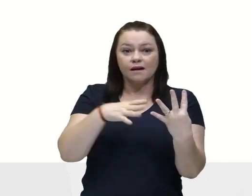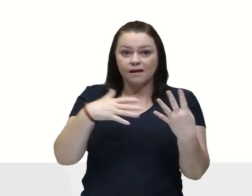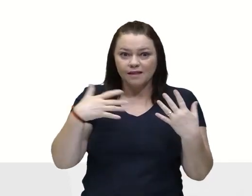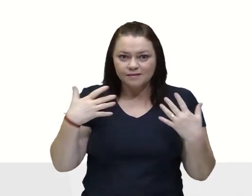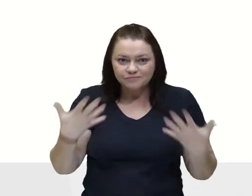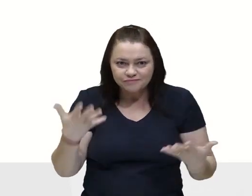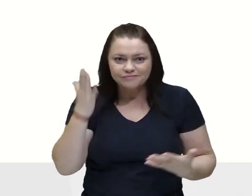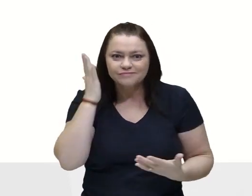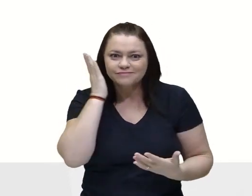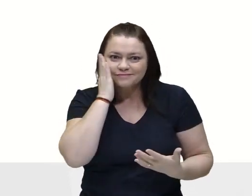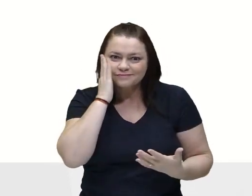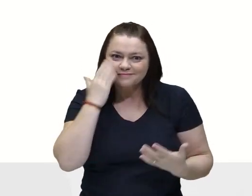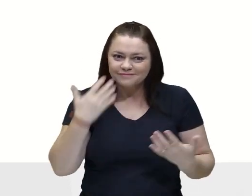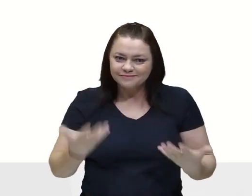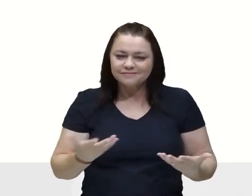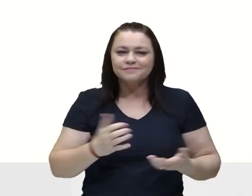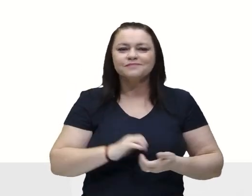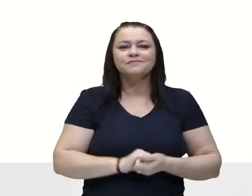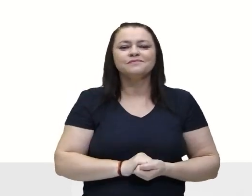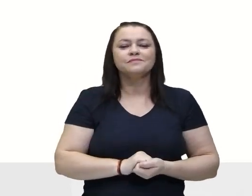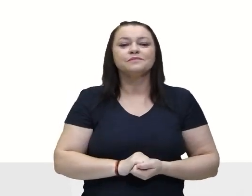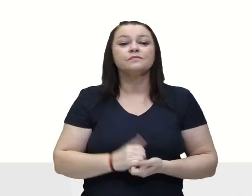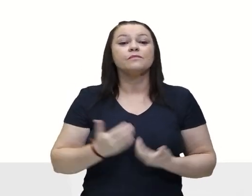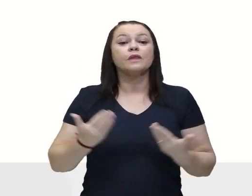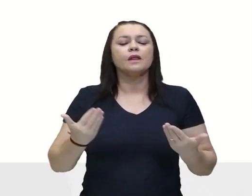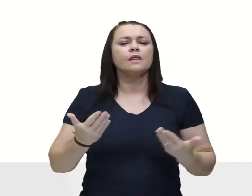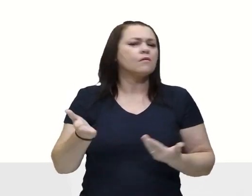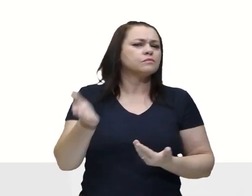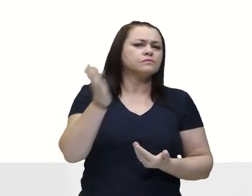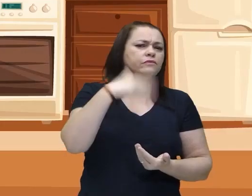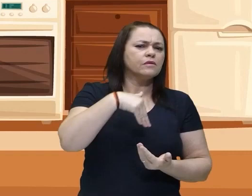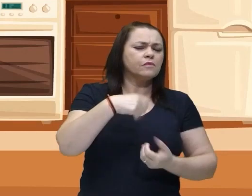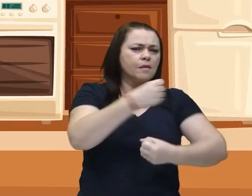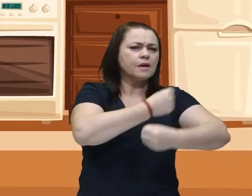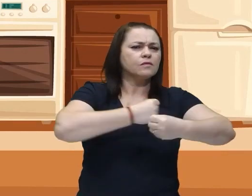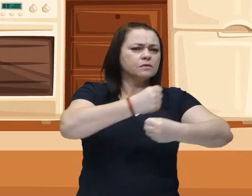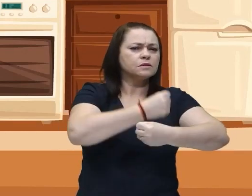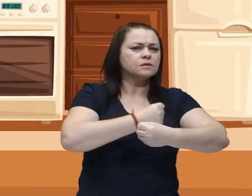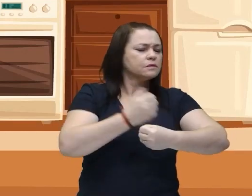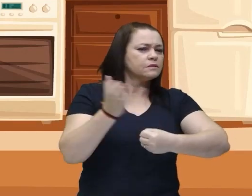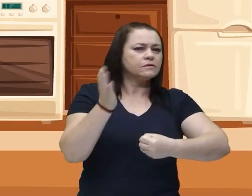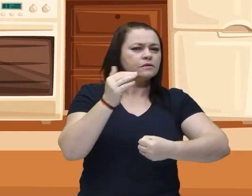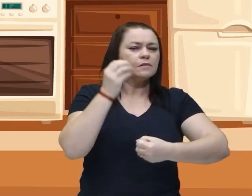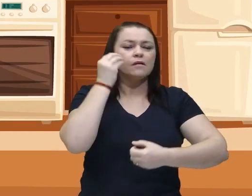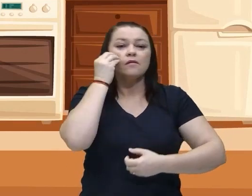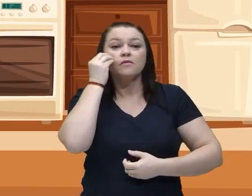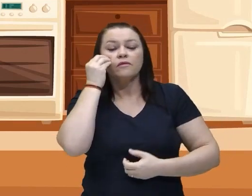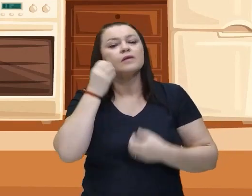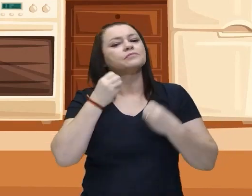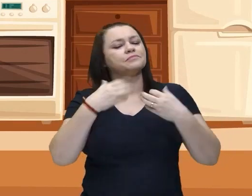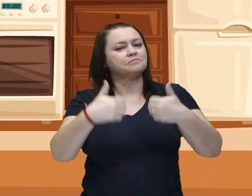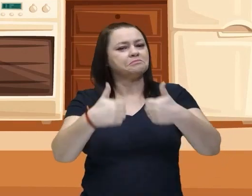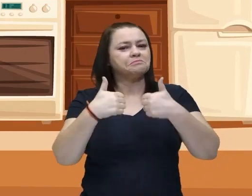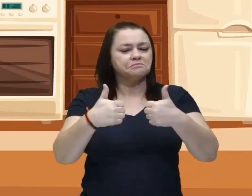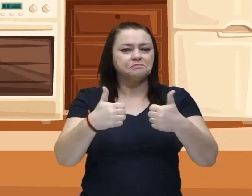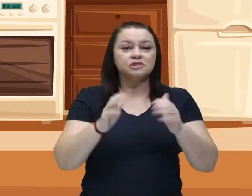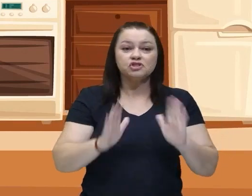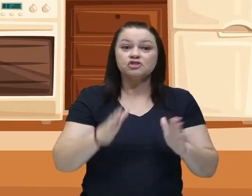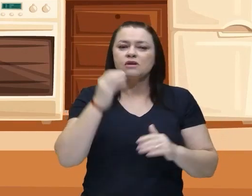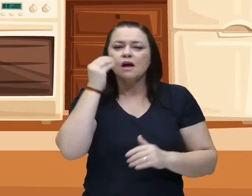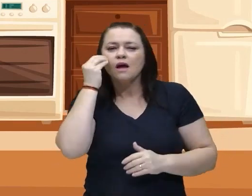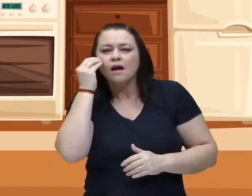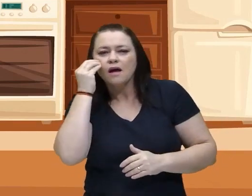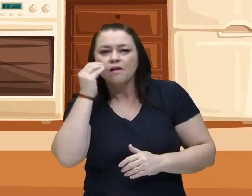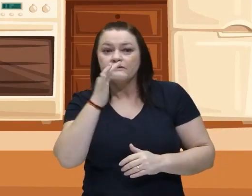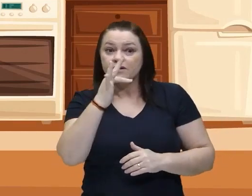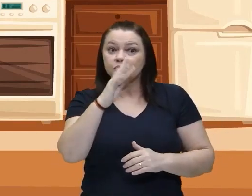bem. Vamos então ver, vem aqui comigo de volta para a cozinha. Muito bem, nós vimos aí que a Fran conseguiu ajudar a